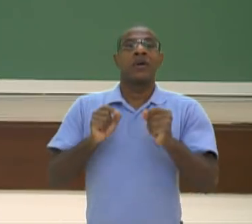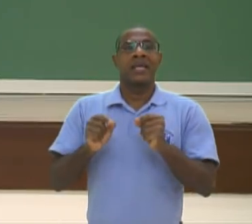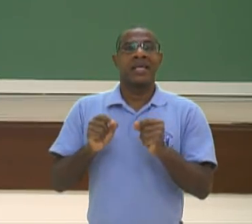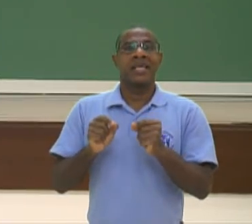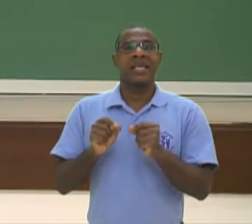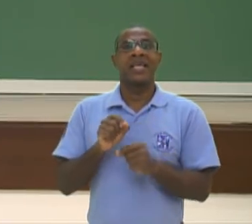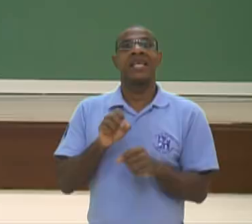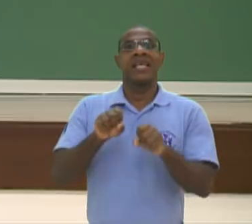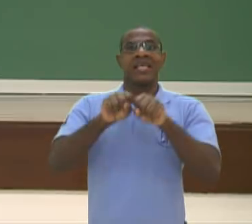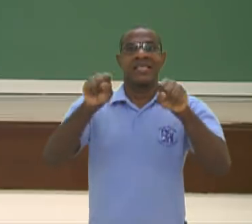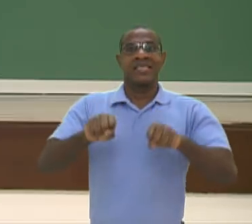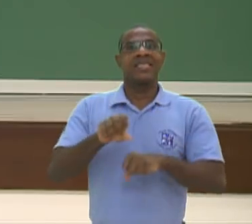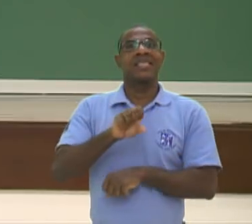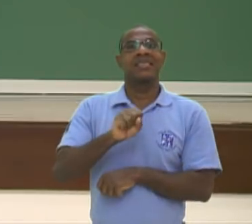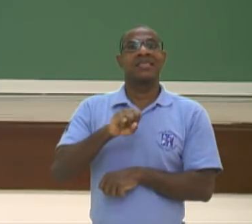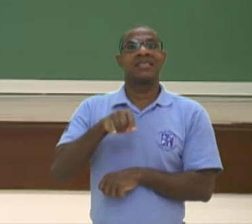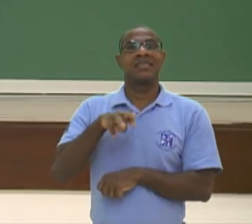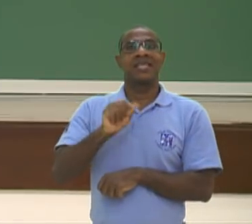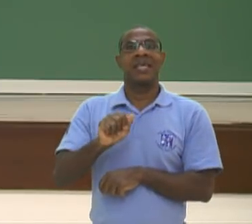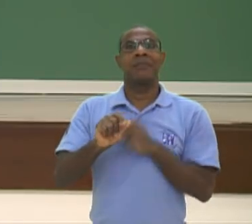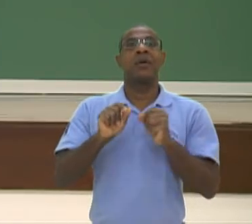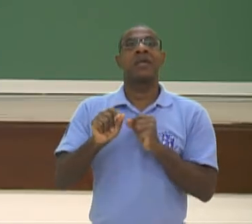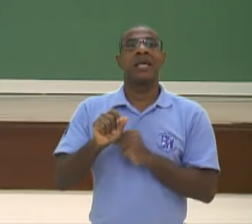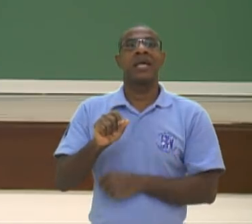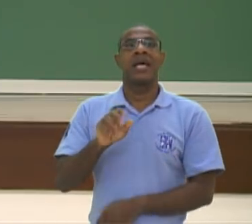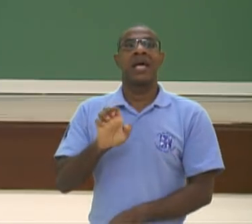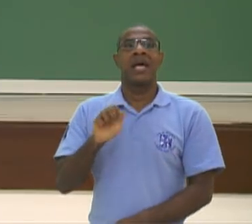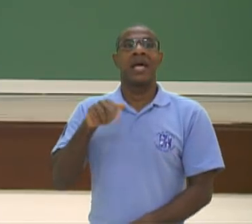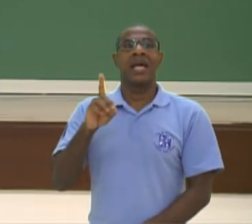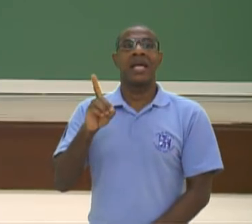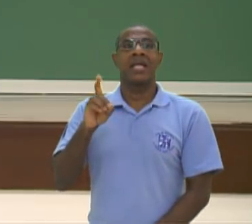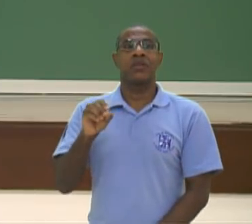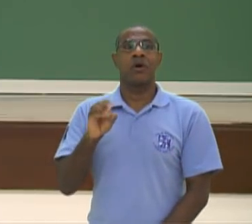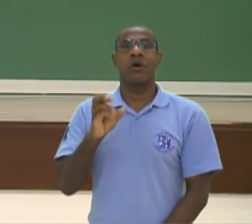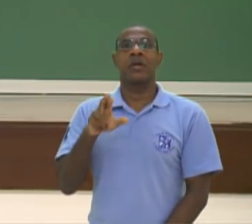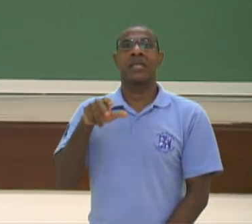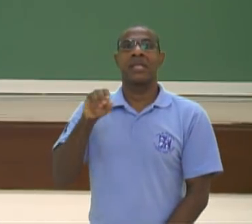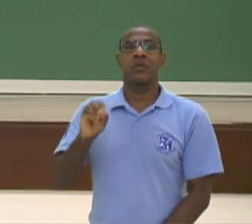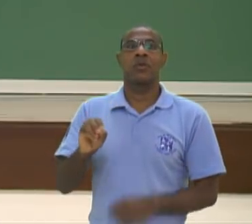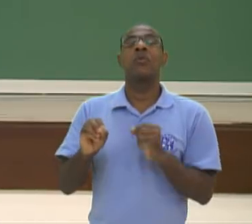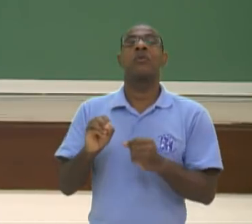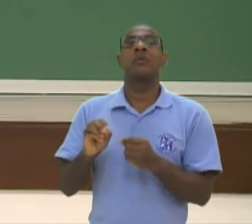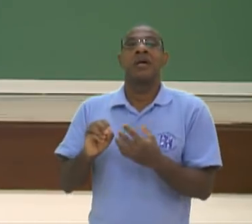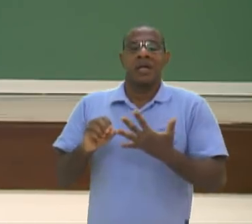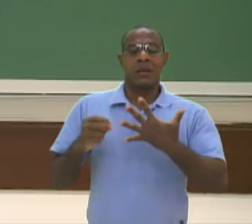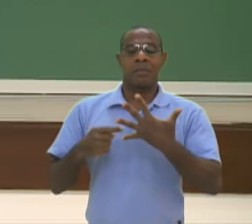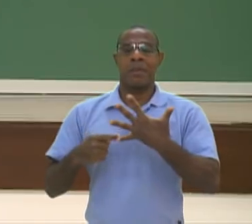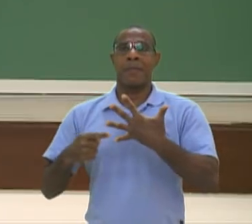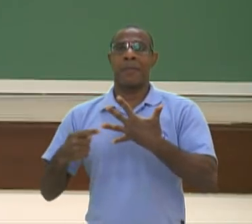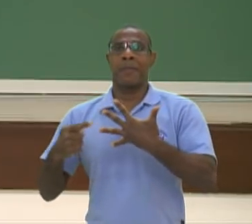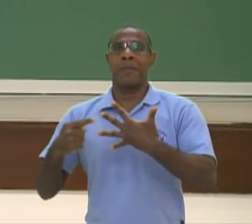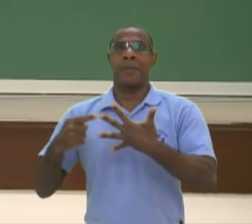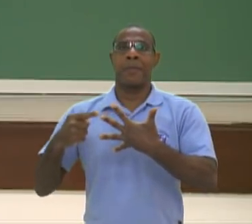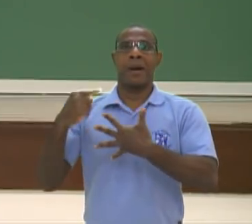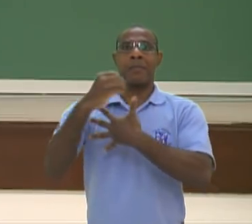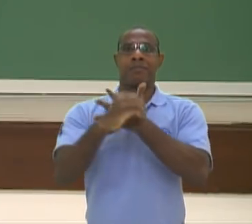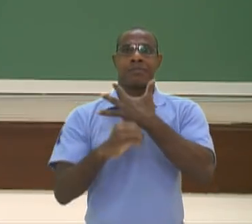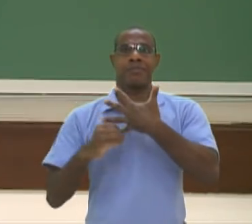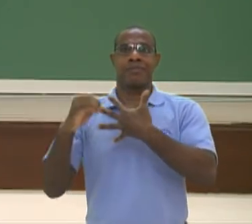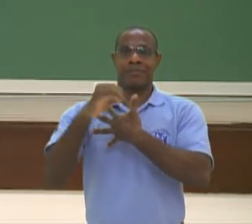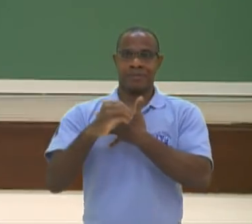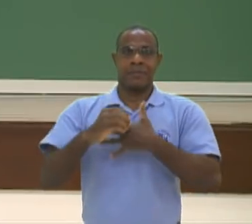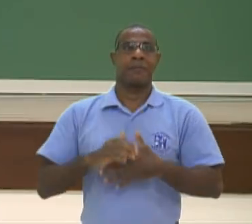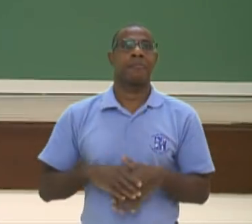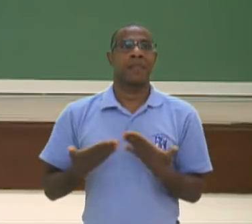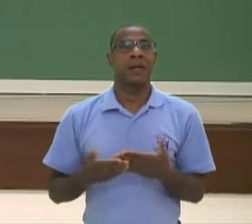Então há uma relação muito importante entre todos eles. E claro que para a gente estar com uma boa saúde, né,